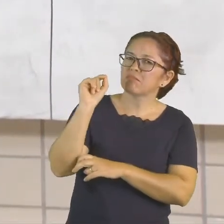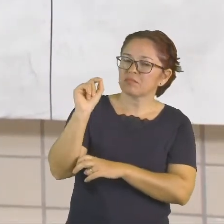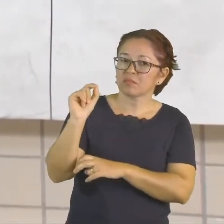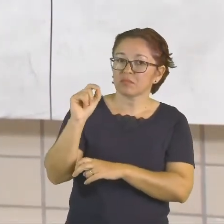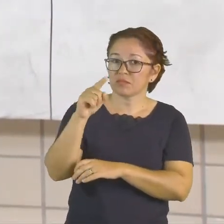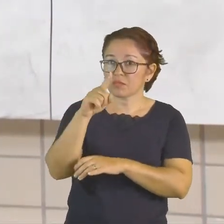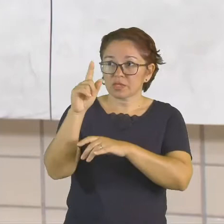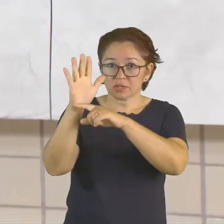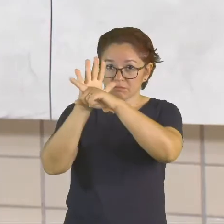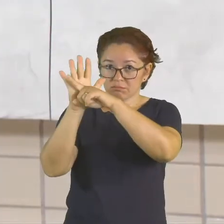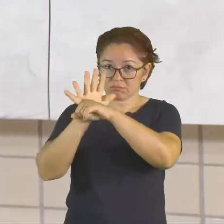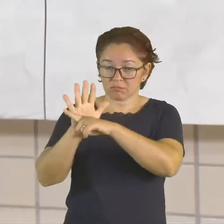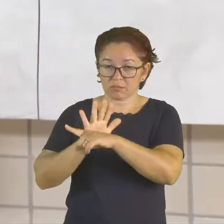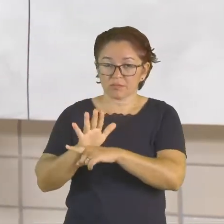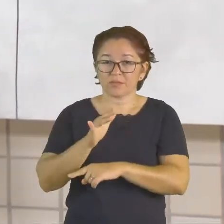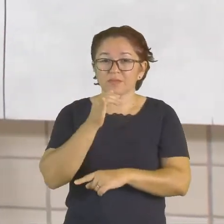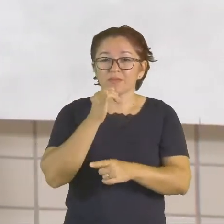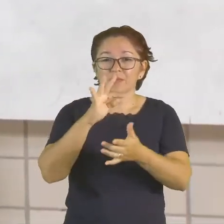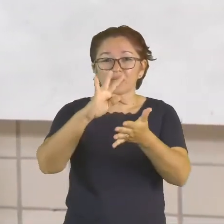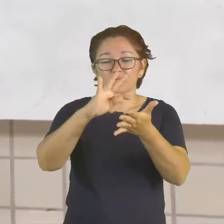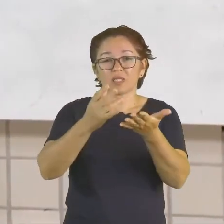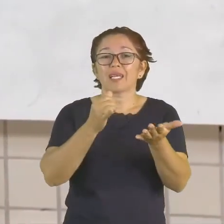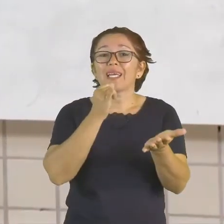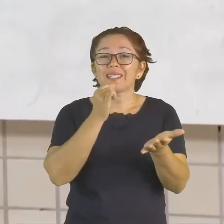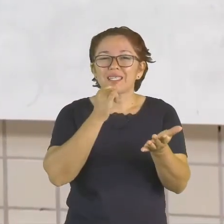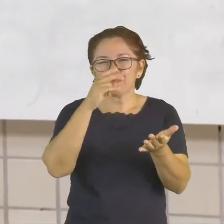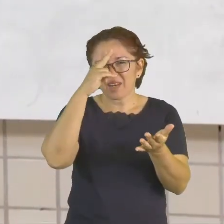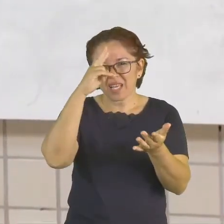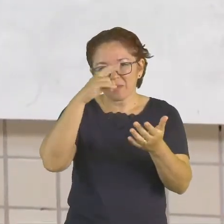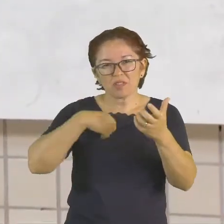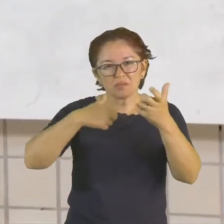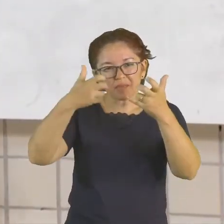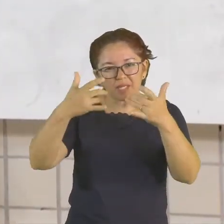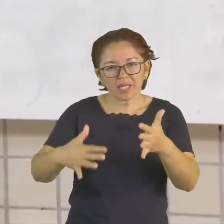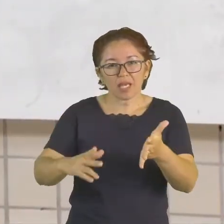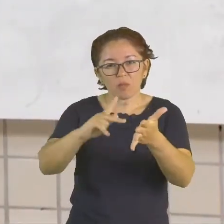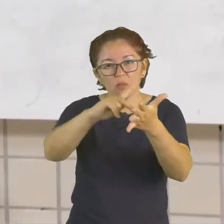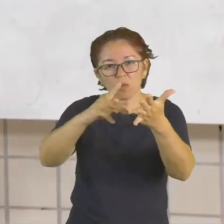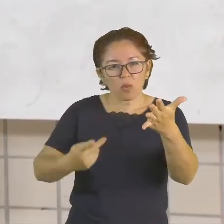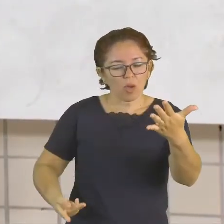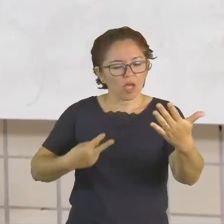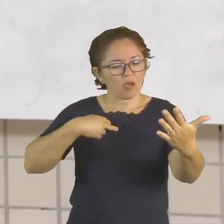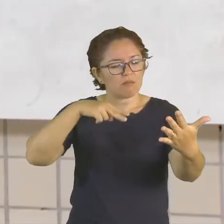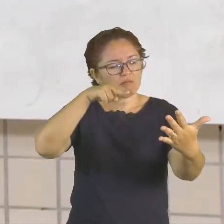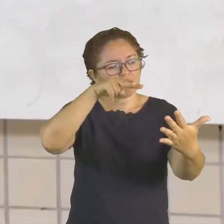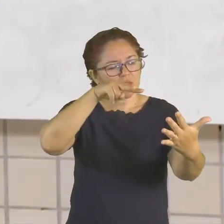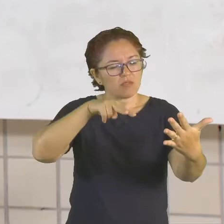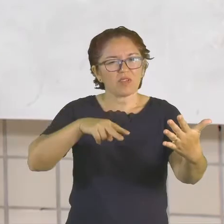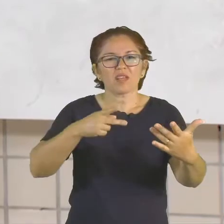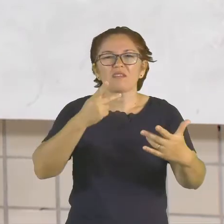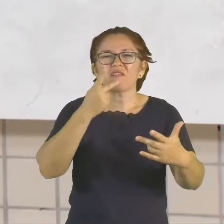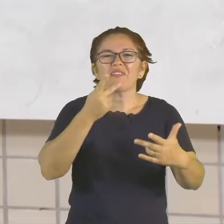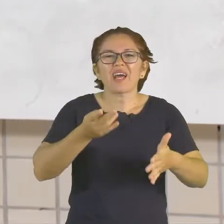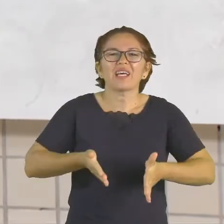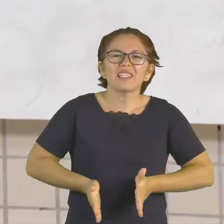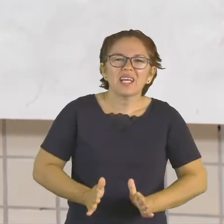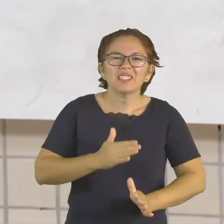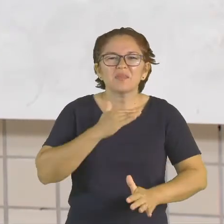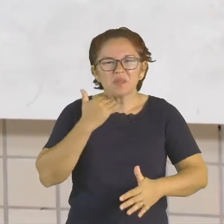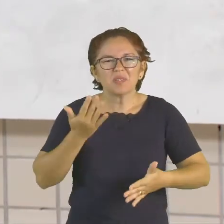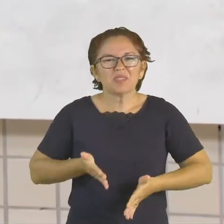falamos, eu falei para vocês a interpretação que eu tive desse poema, a passagem da vida, o nascer e